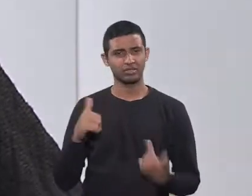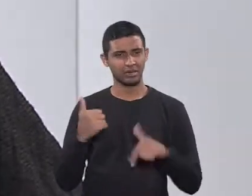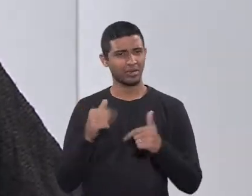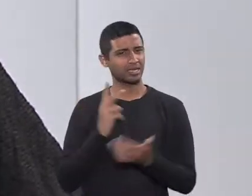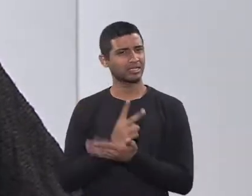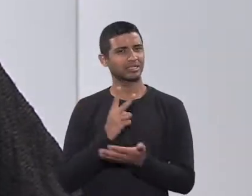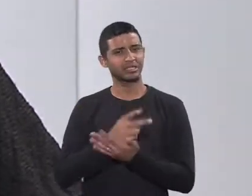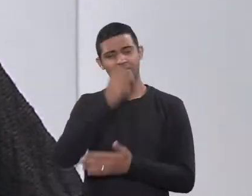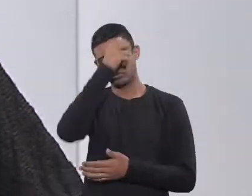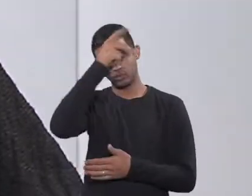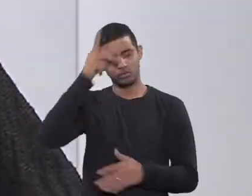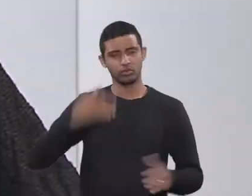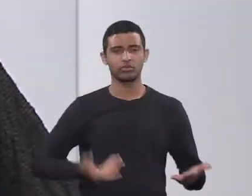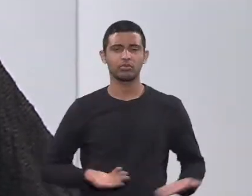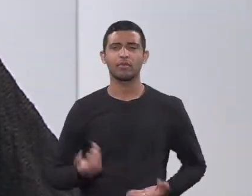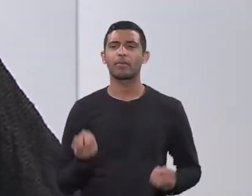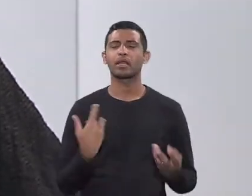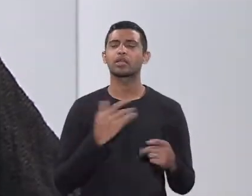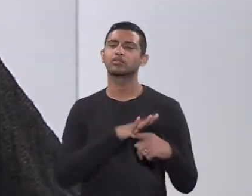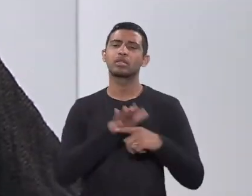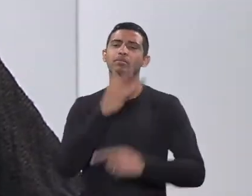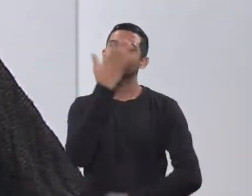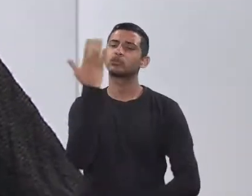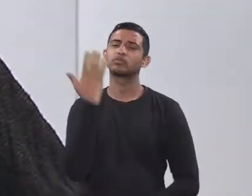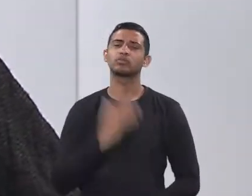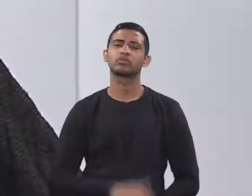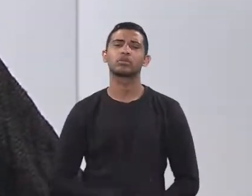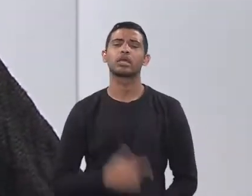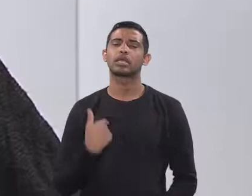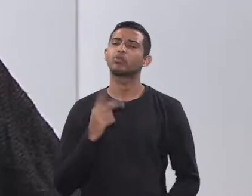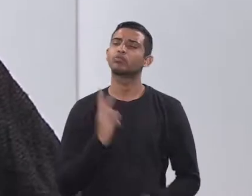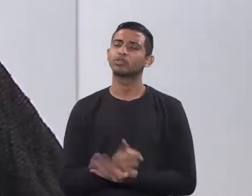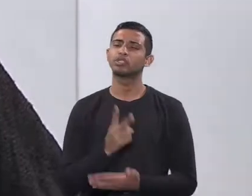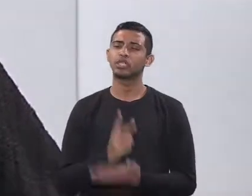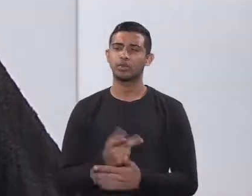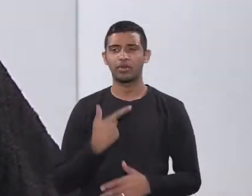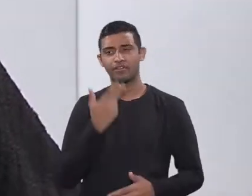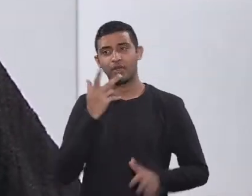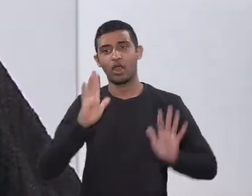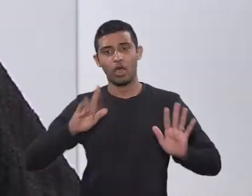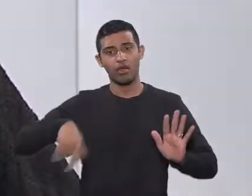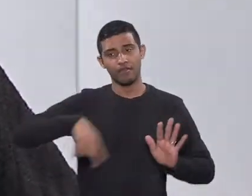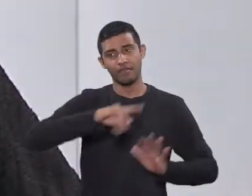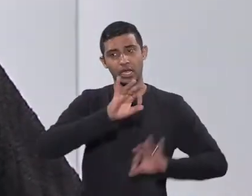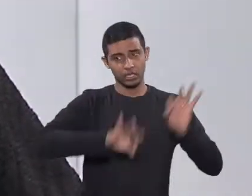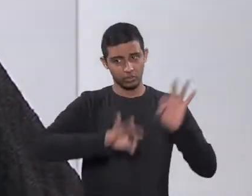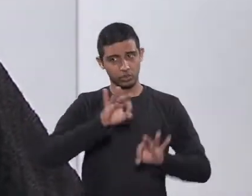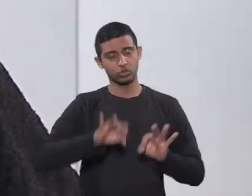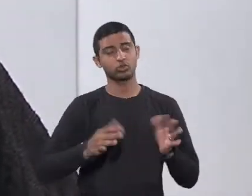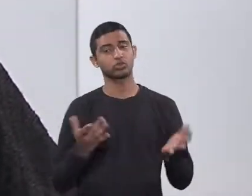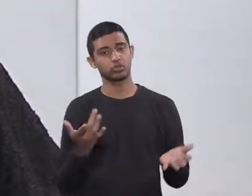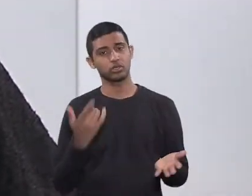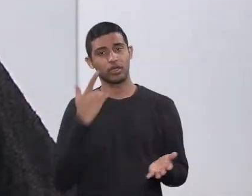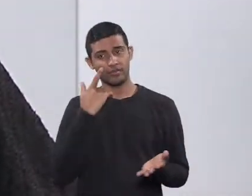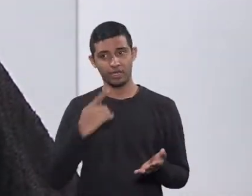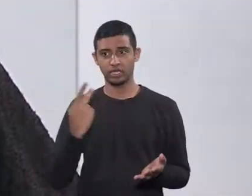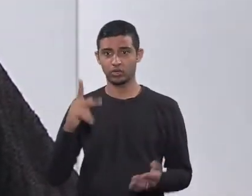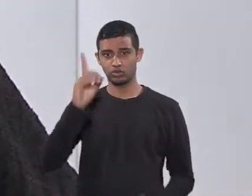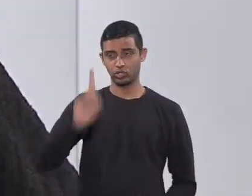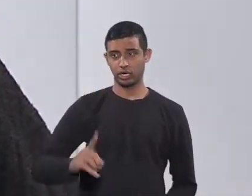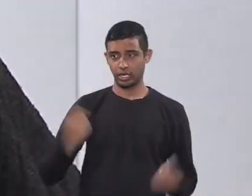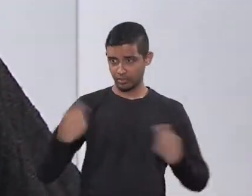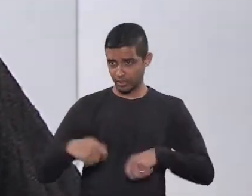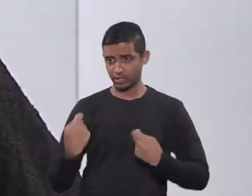público, para orientar as pessoas. E eu sempre oriento que procure a justiça, que procure seus